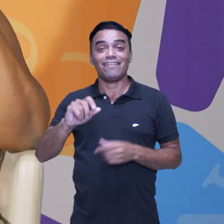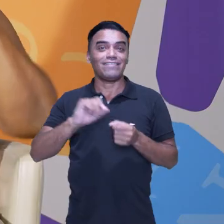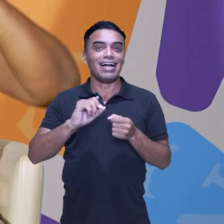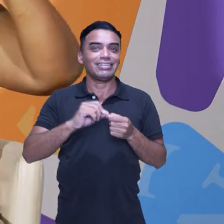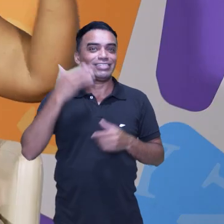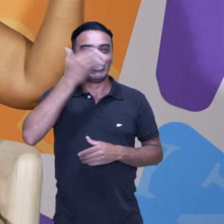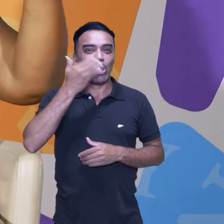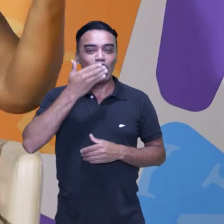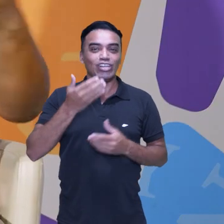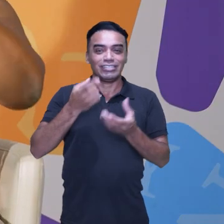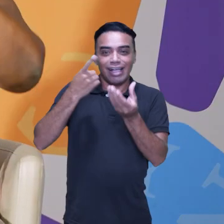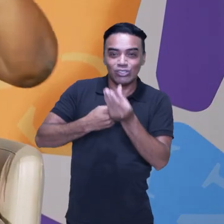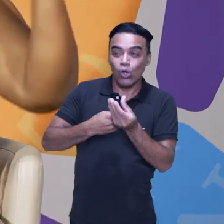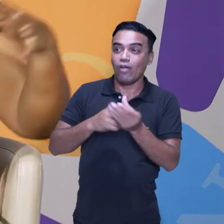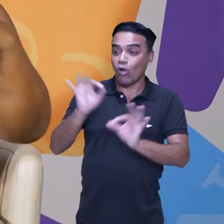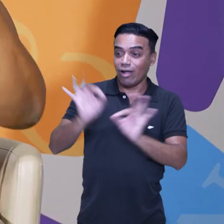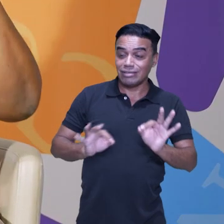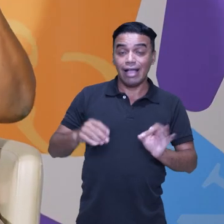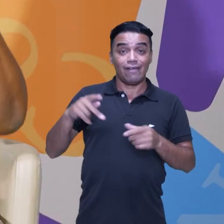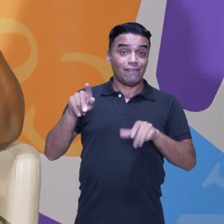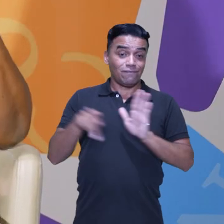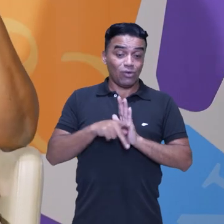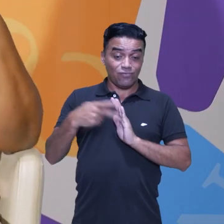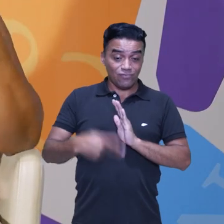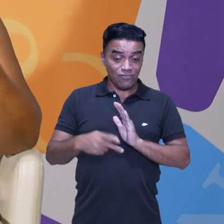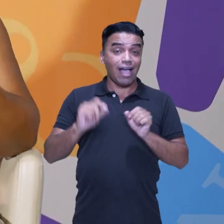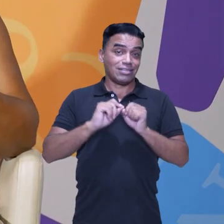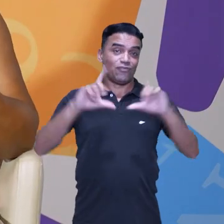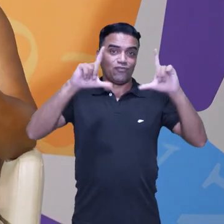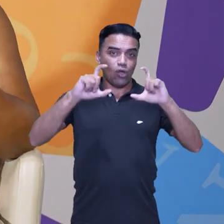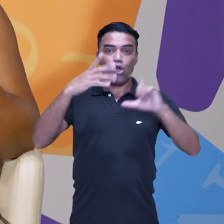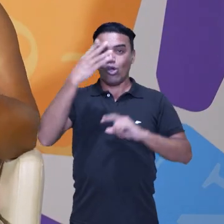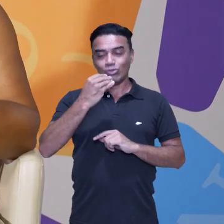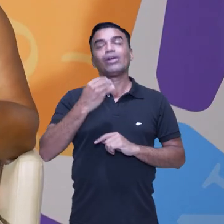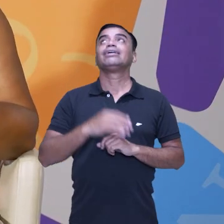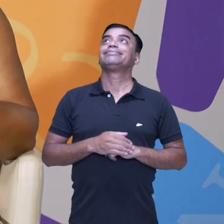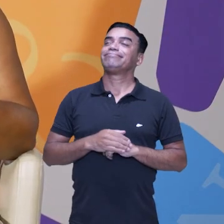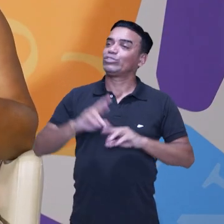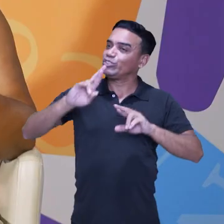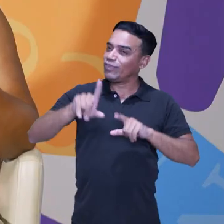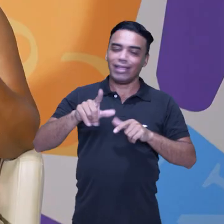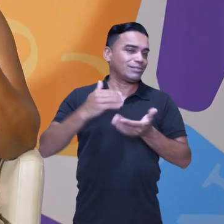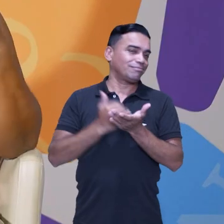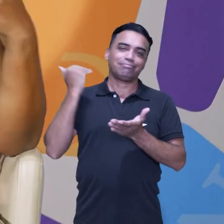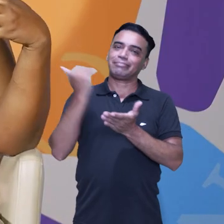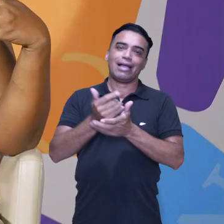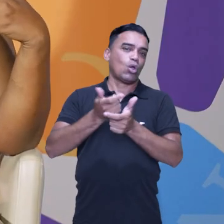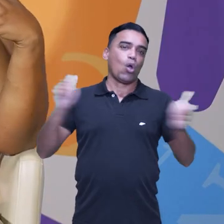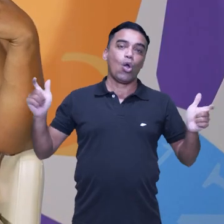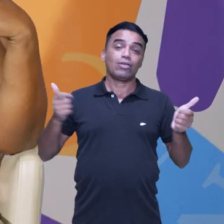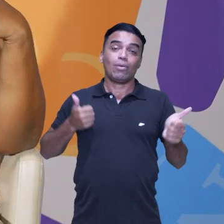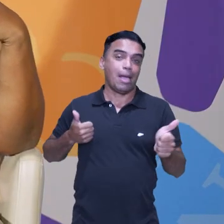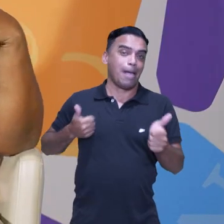cachorro-quente, falou, eu vou organizar meu espaço, eu quero que seja aqui. Então, a gente sentiu que essa diferença fez muita diferença.